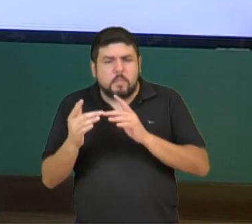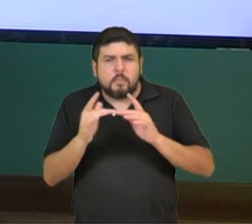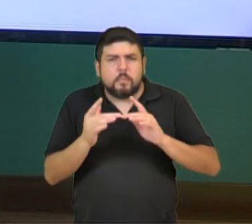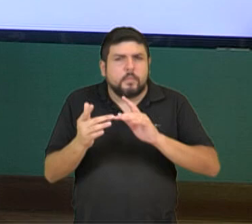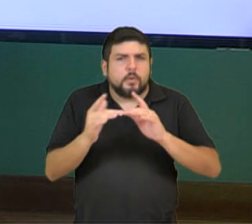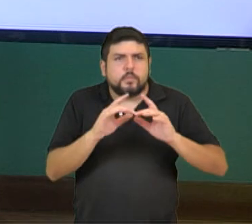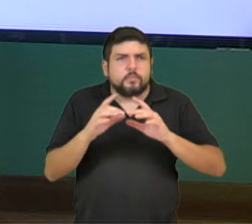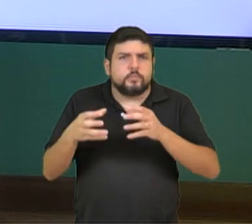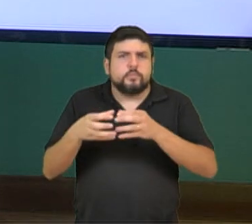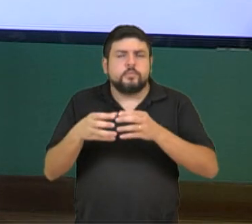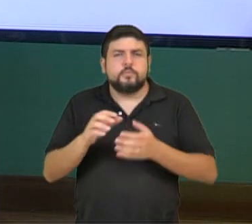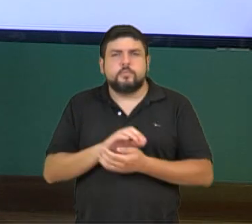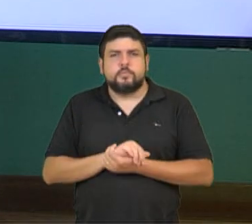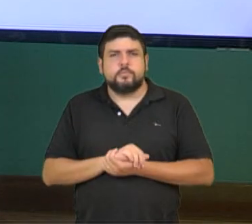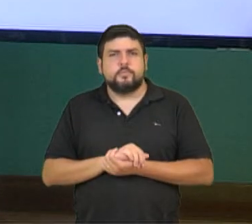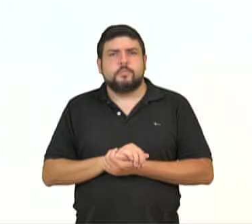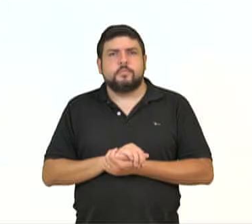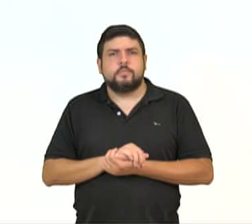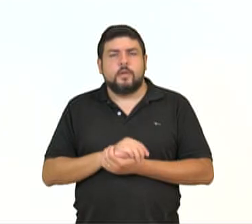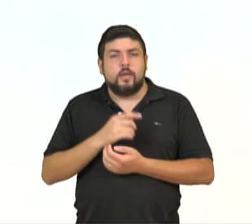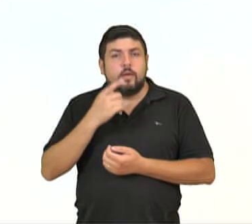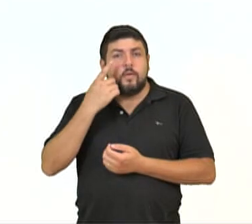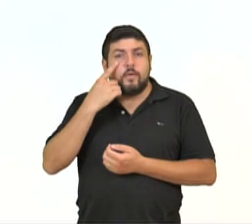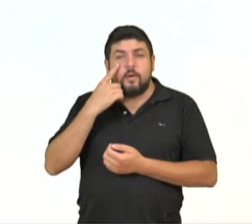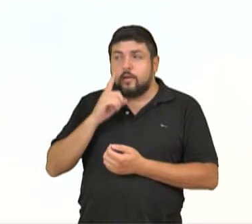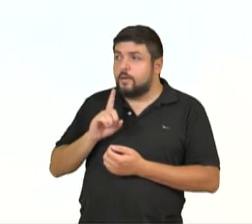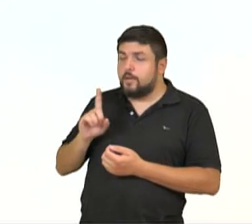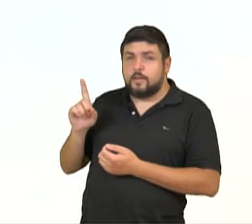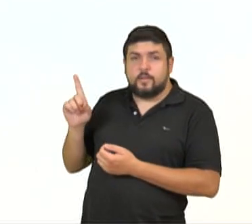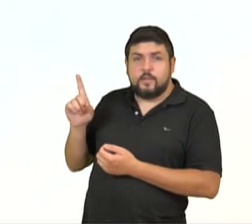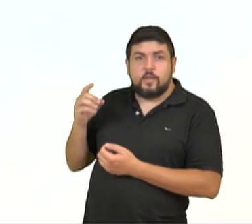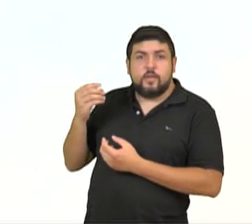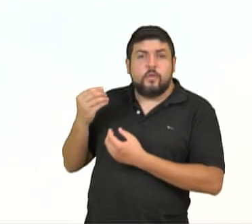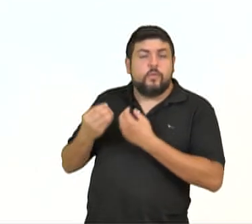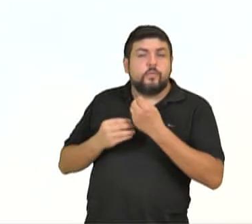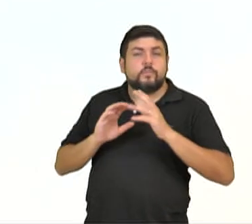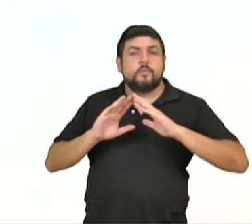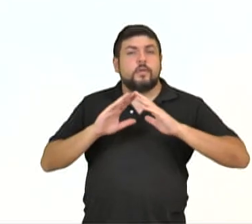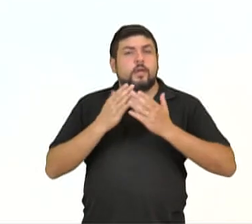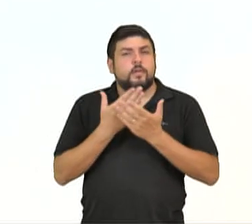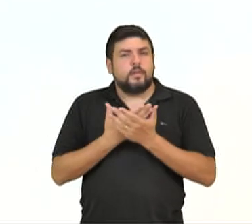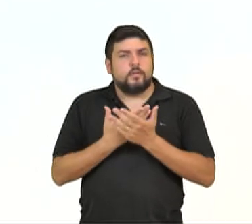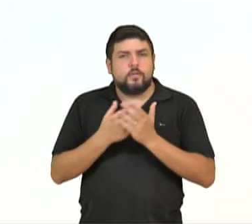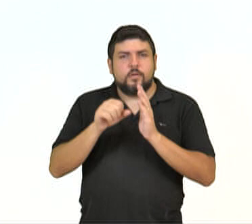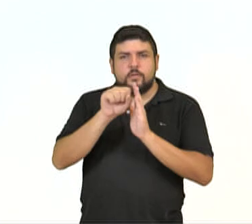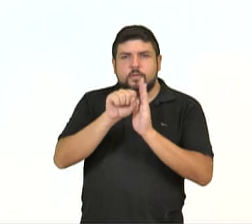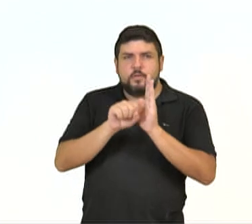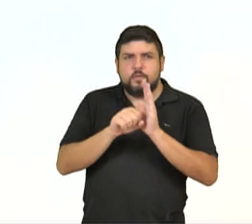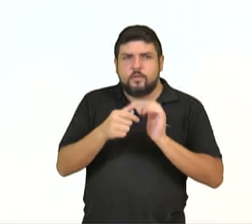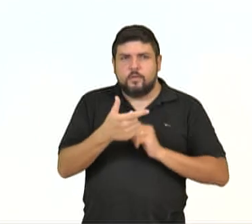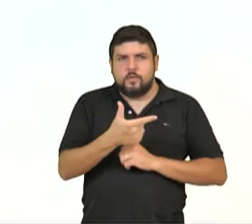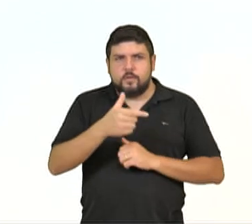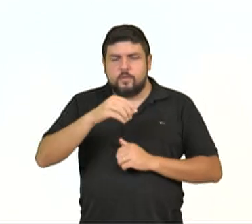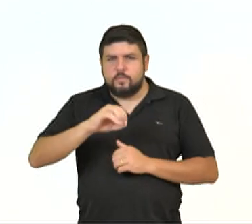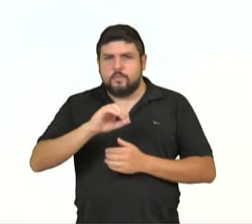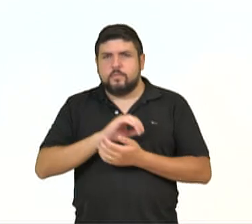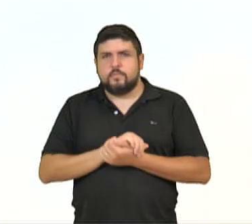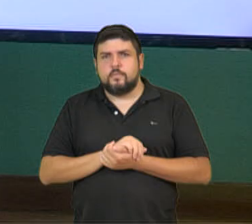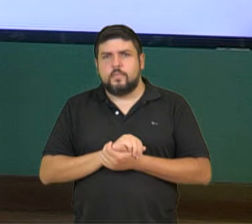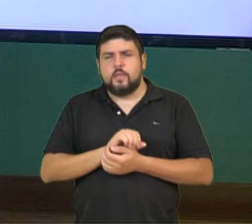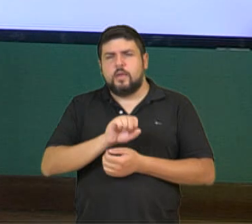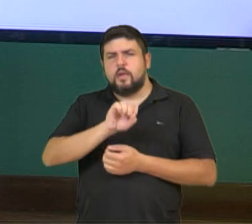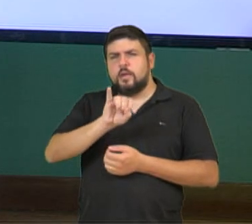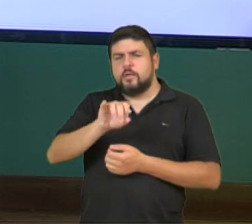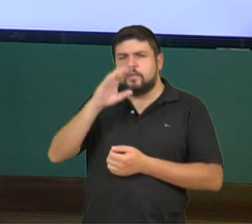de hoje. Olha aqui uma escola, uma sala de aula no início do século XX. Se nós formos pensar a escola lá